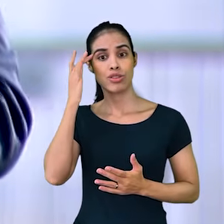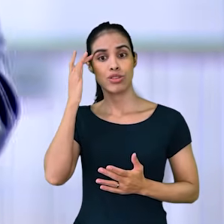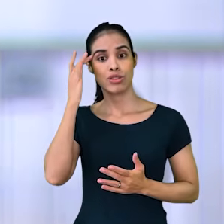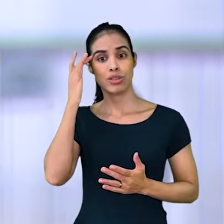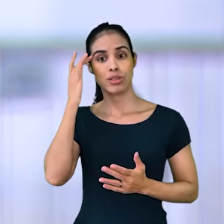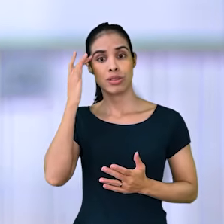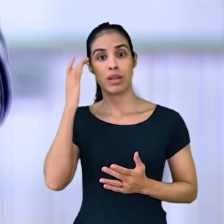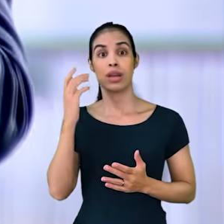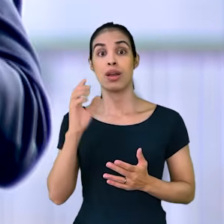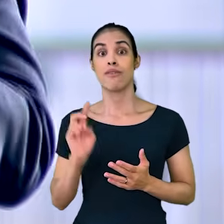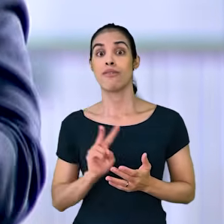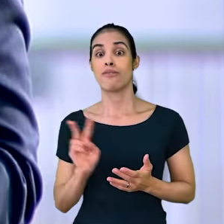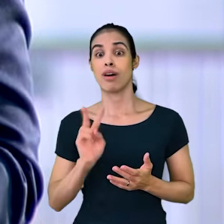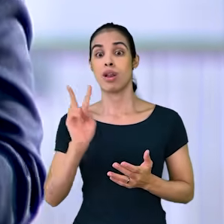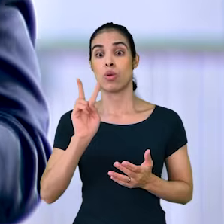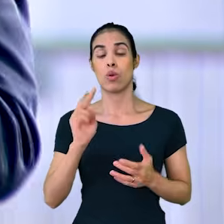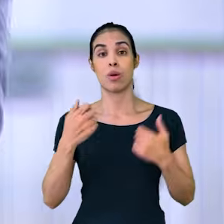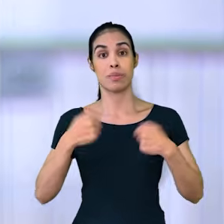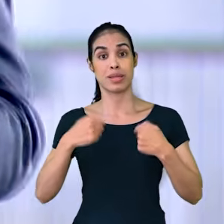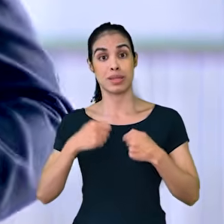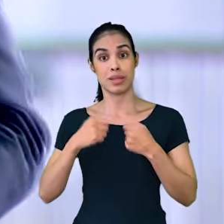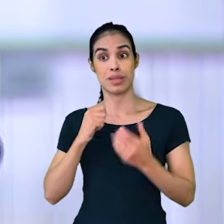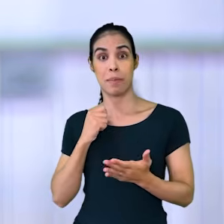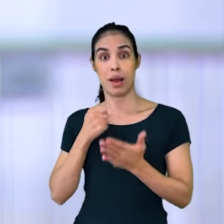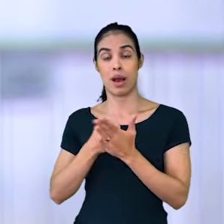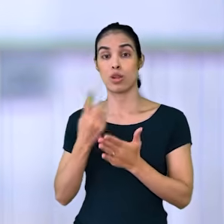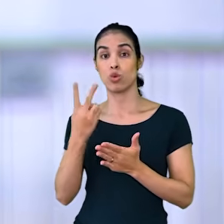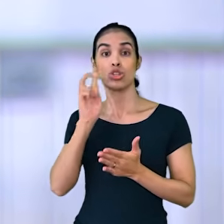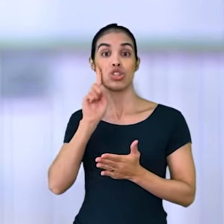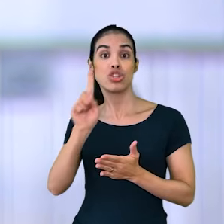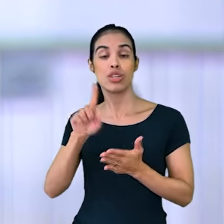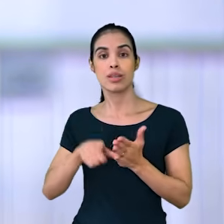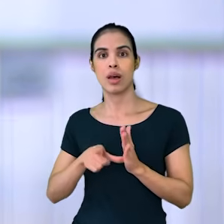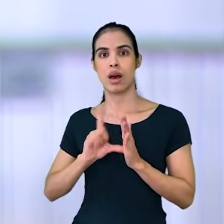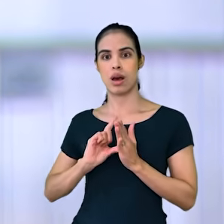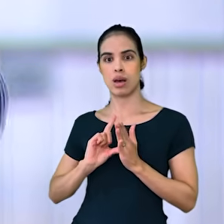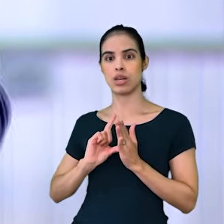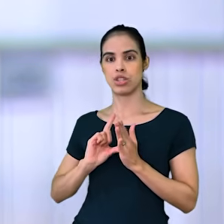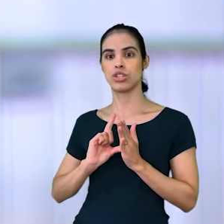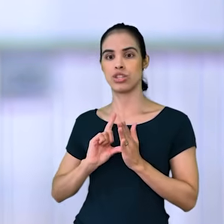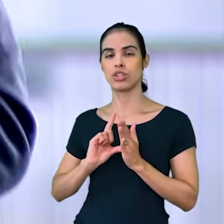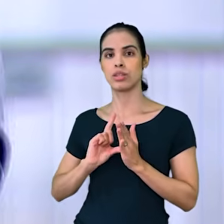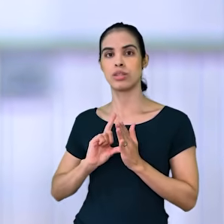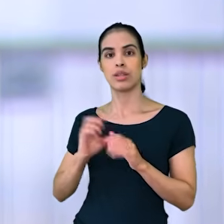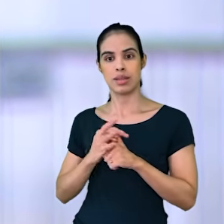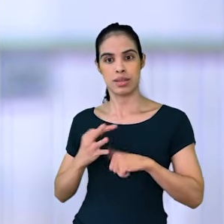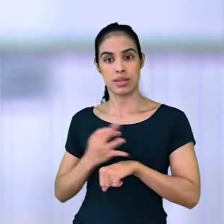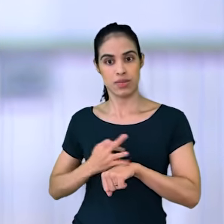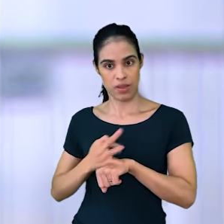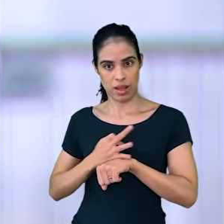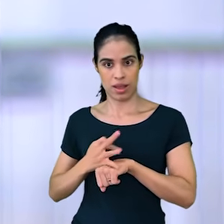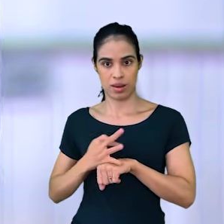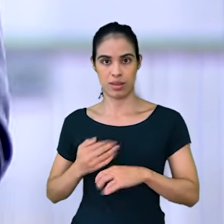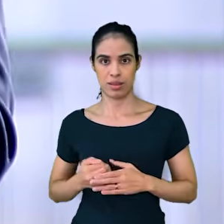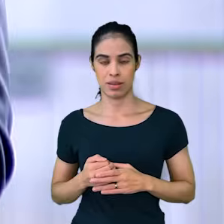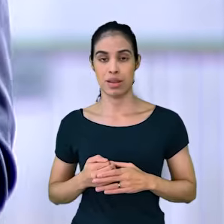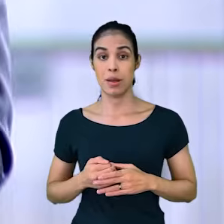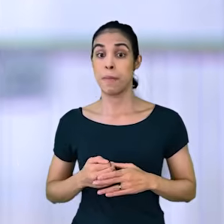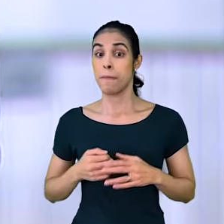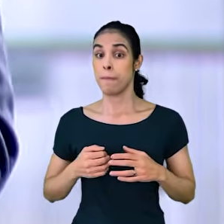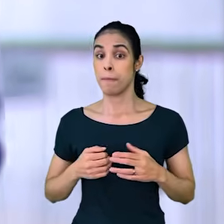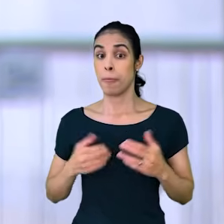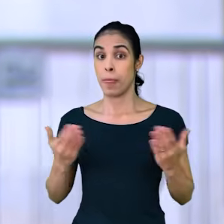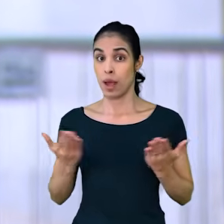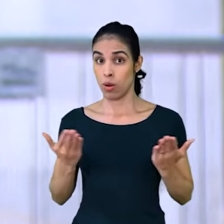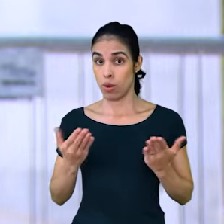pago até 2 dias antes do início do descanso e dobrado se a empresa desrespeitar esse prazo.